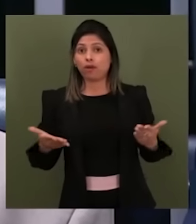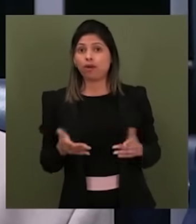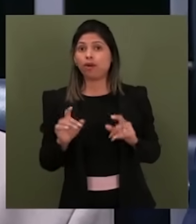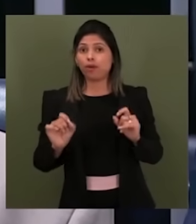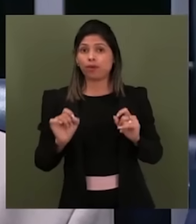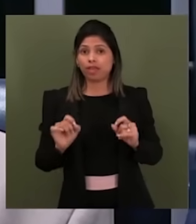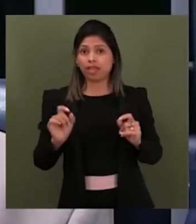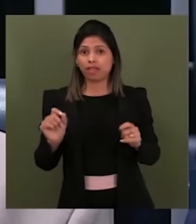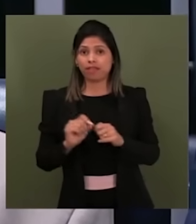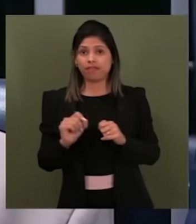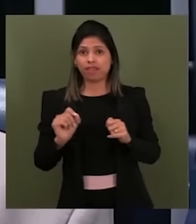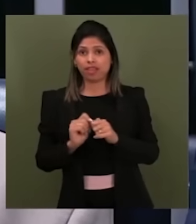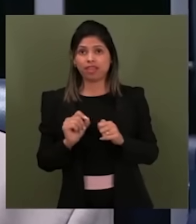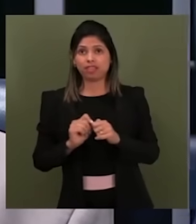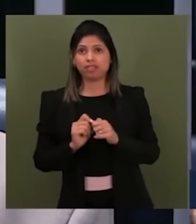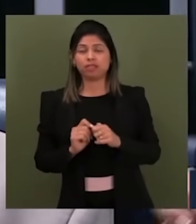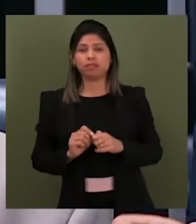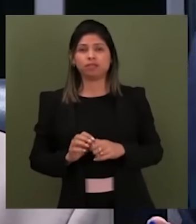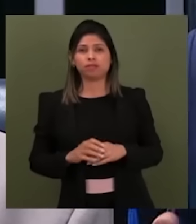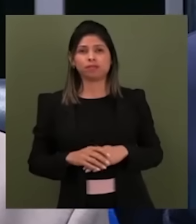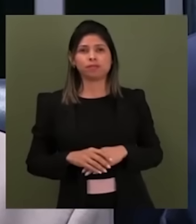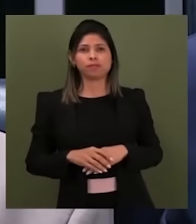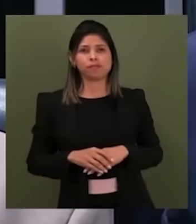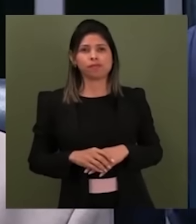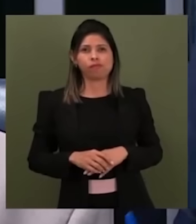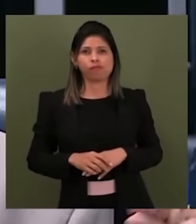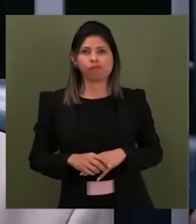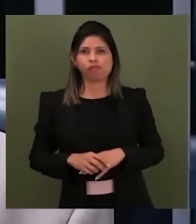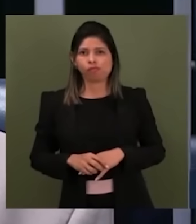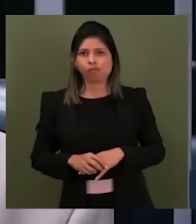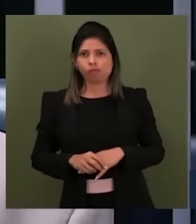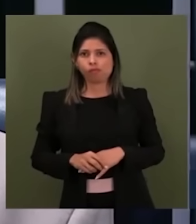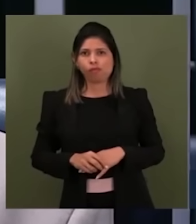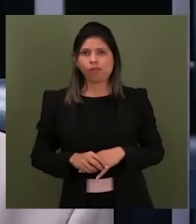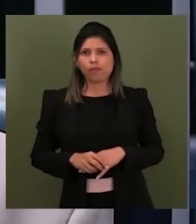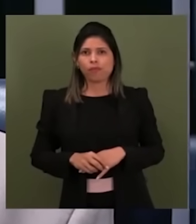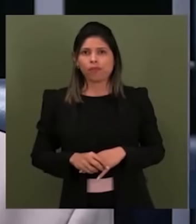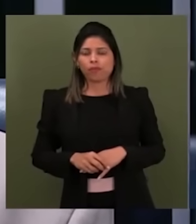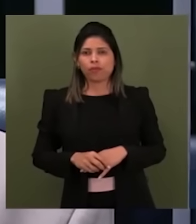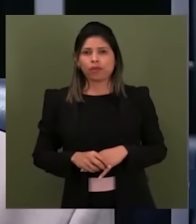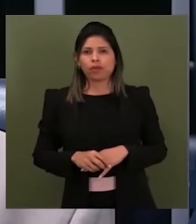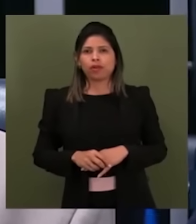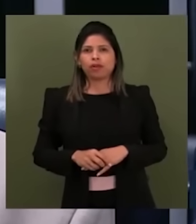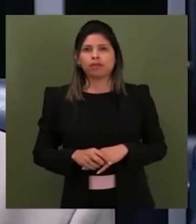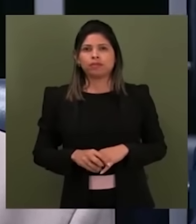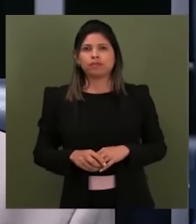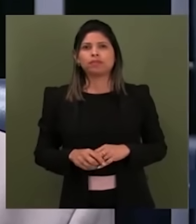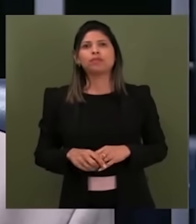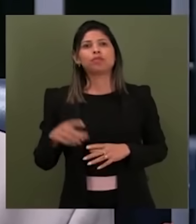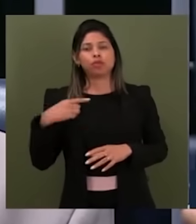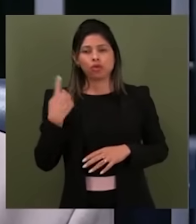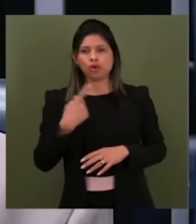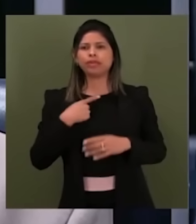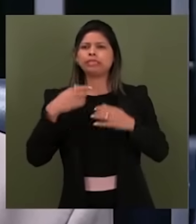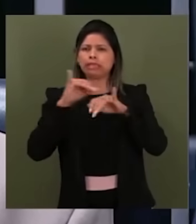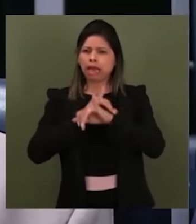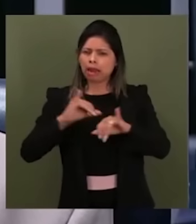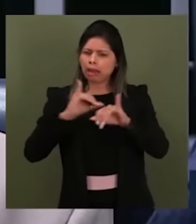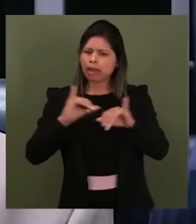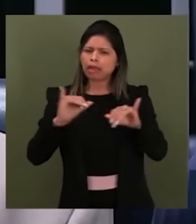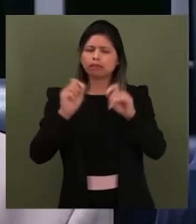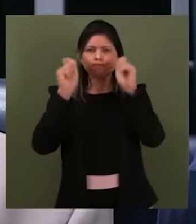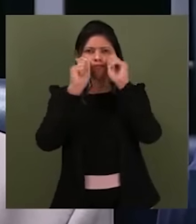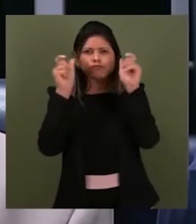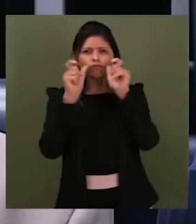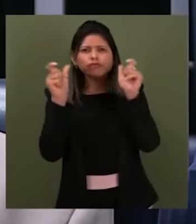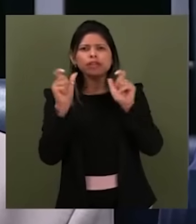completar, ou a gente aprende pelo amor, ou aprende pela dor. Tentamos alertar, mas